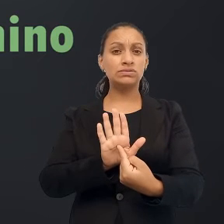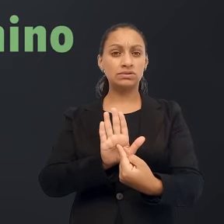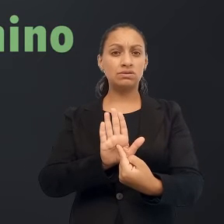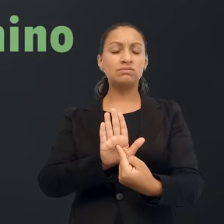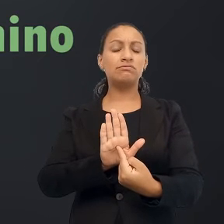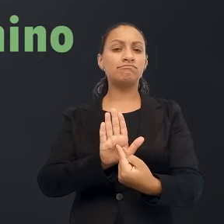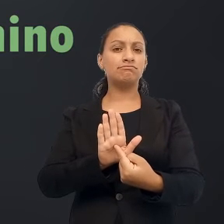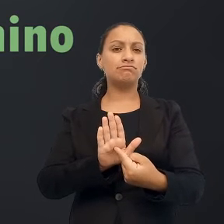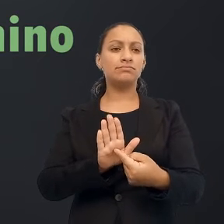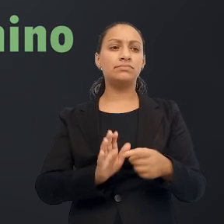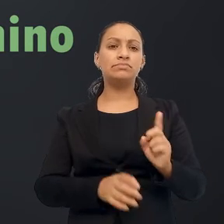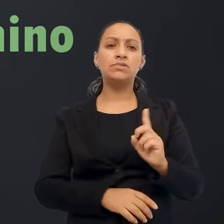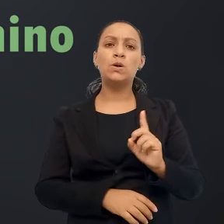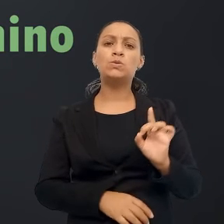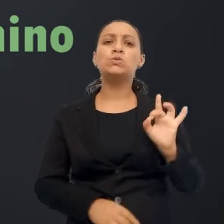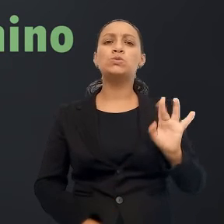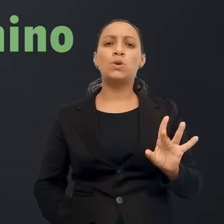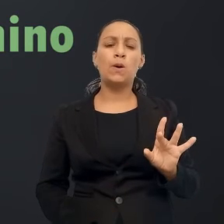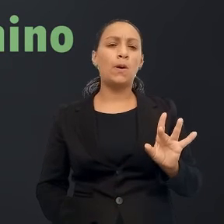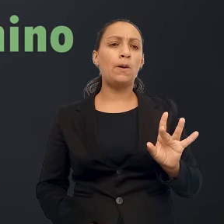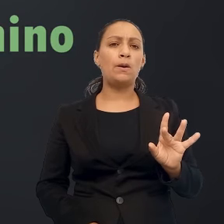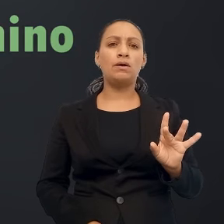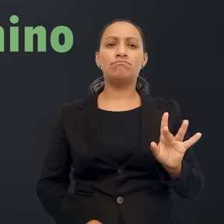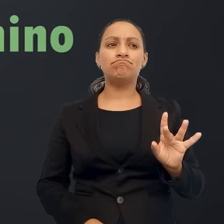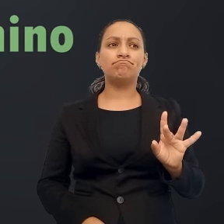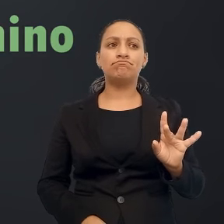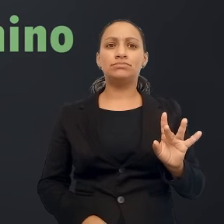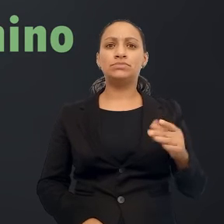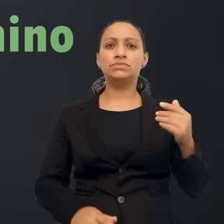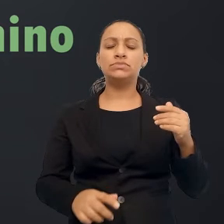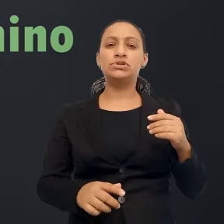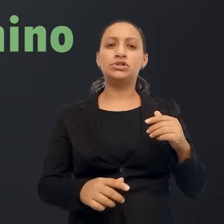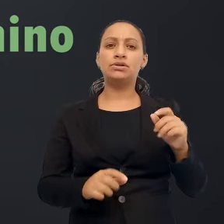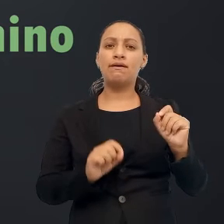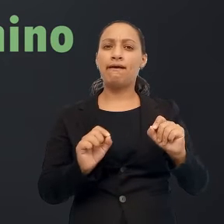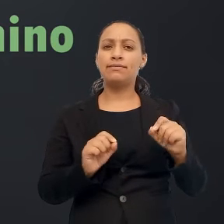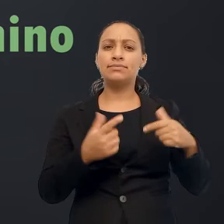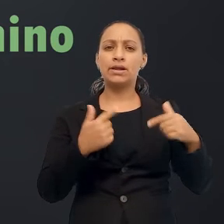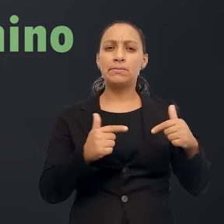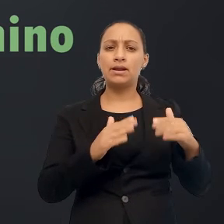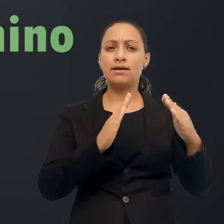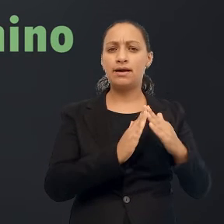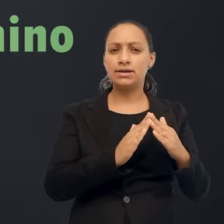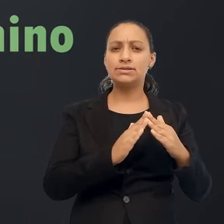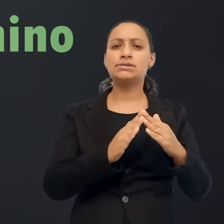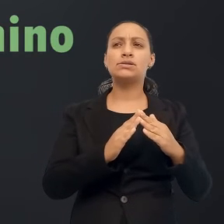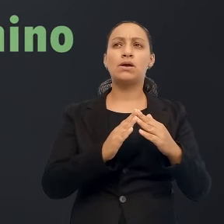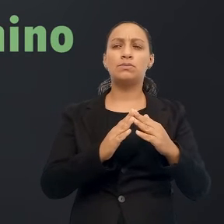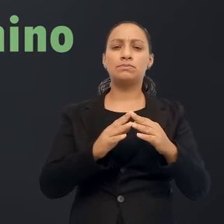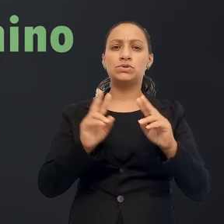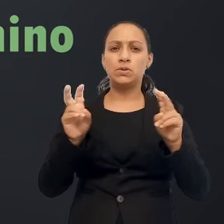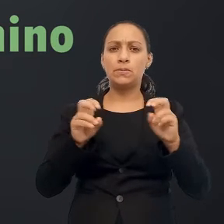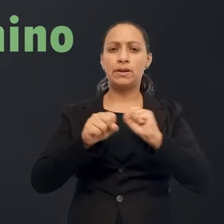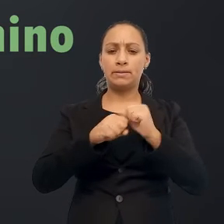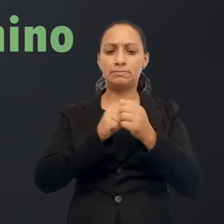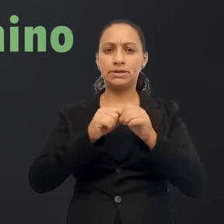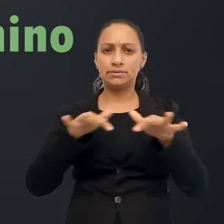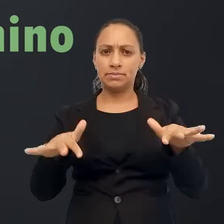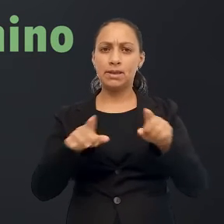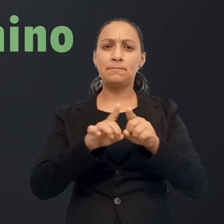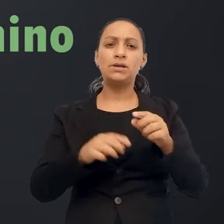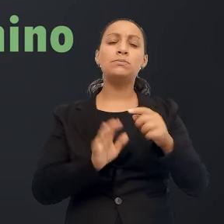só em aspectos de home office ou pandemia, mas tem vários estudos que mostram que as mulheres, elas ainda